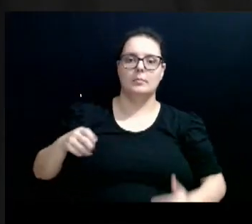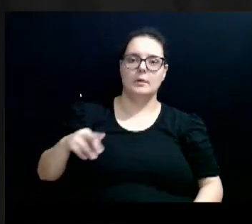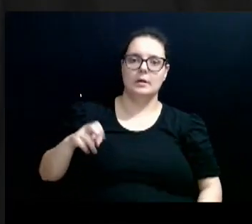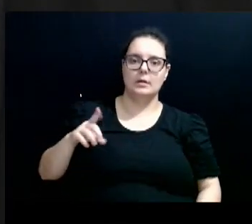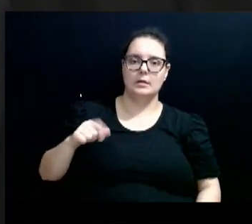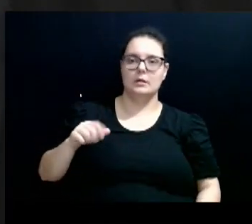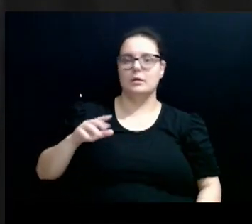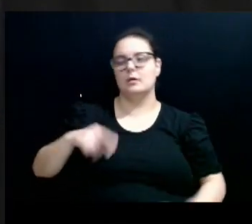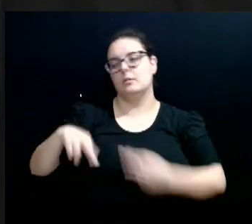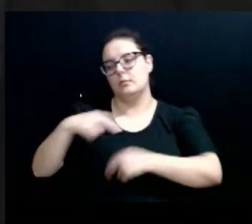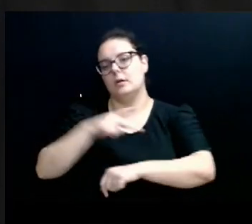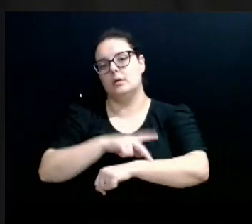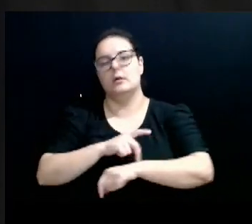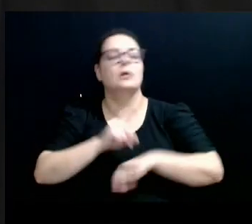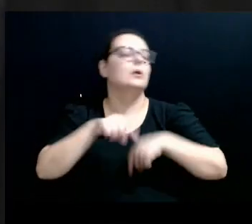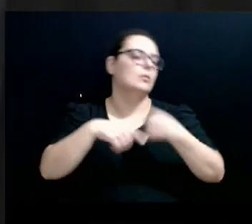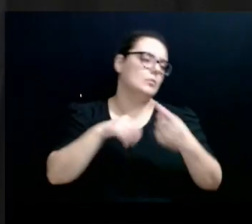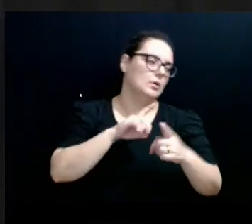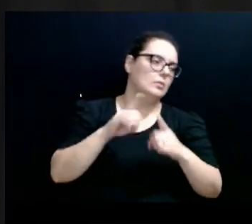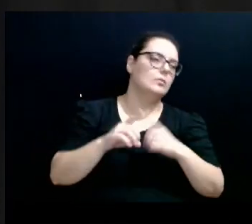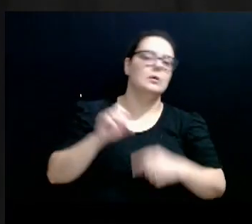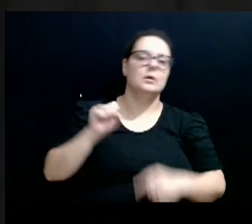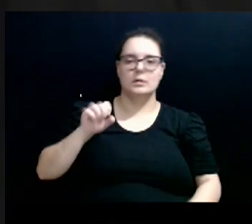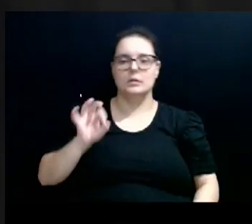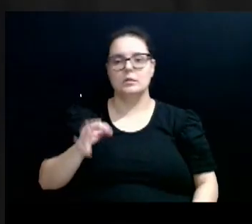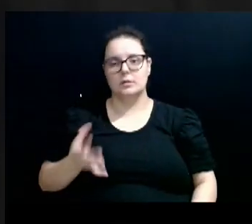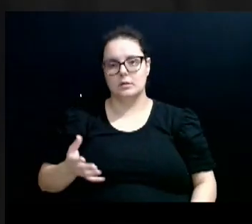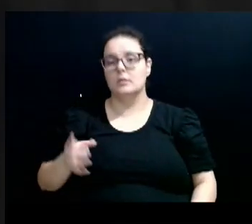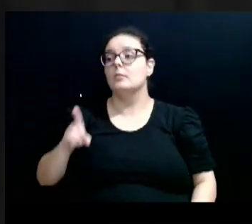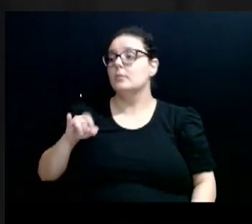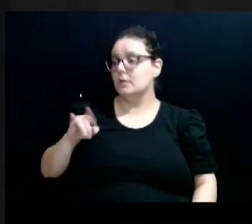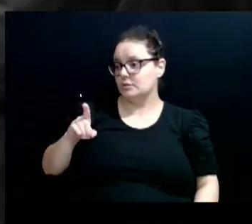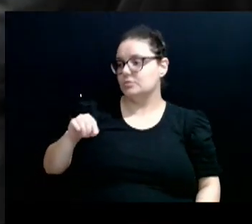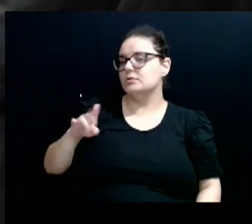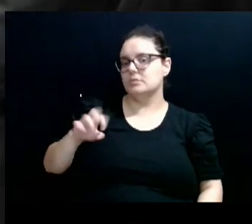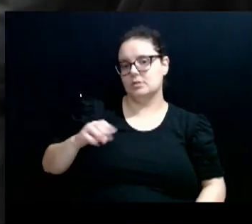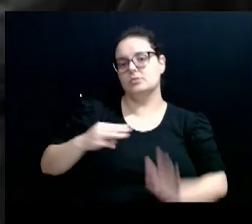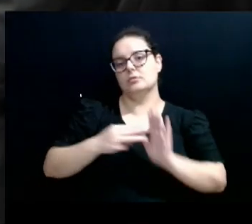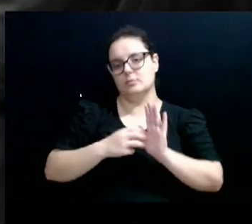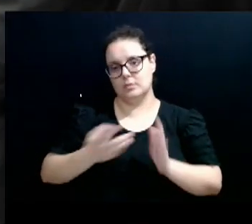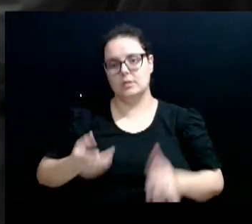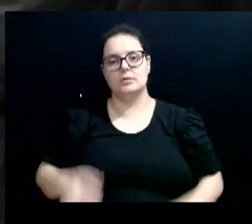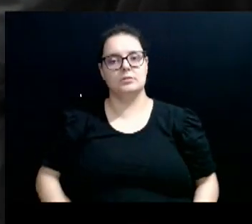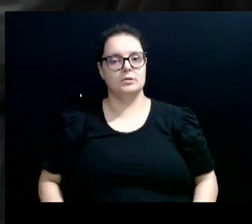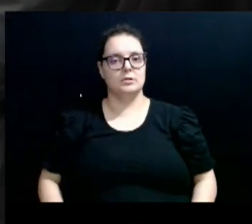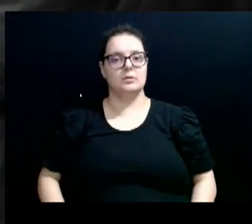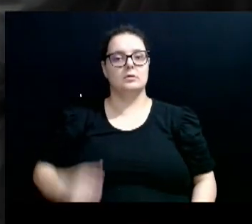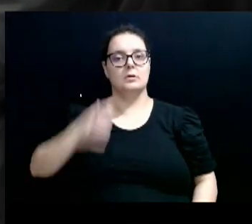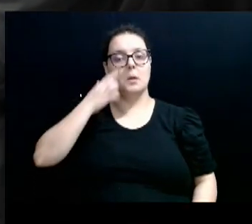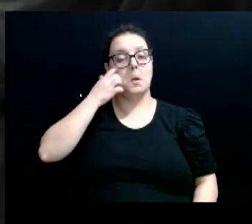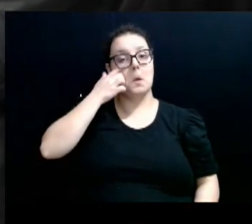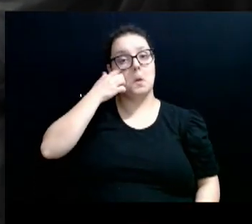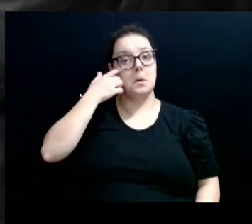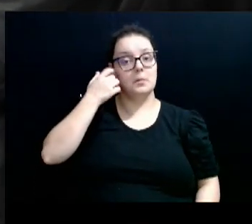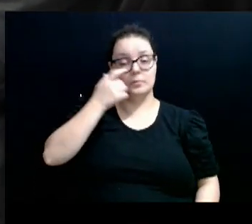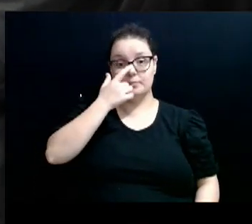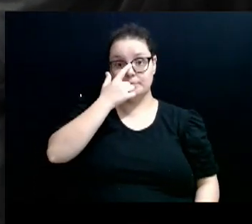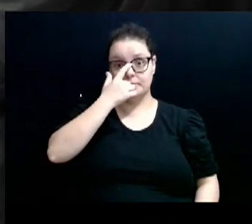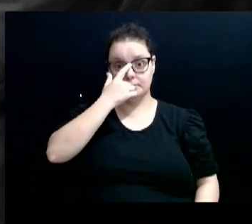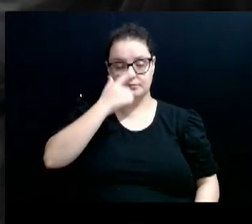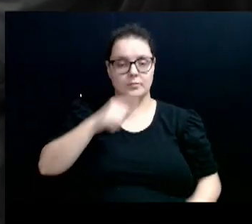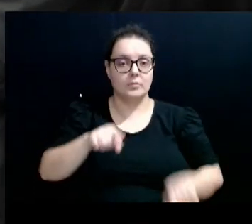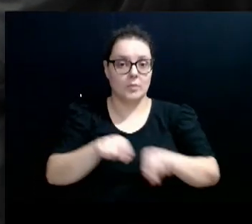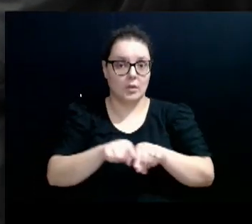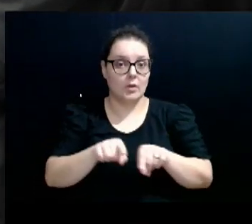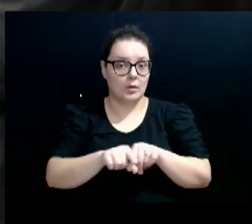outra didática. Exatamente. Não é... Seria uma didática, método didático. Sim. Estou aqui, inclusive, com uma